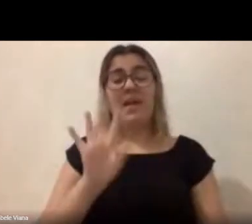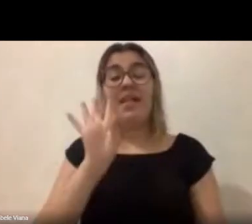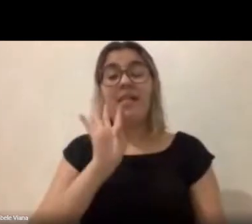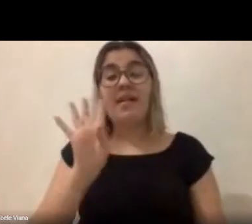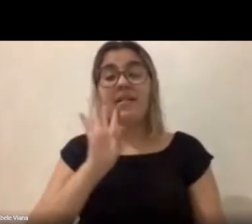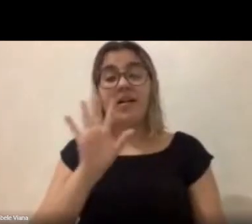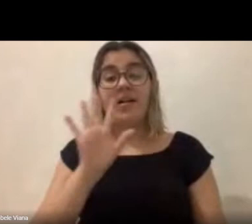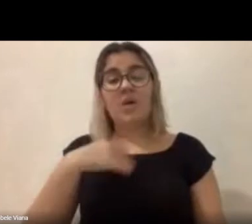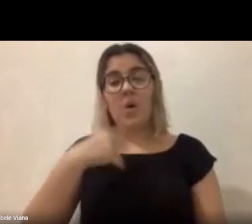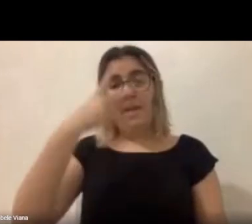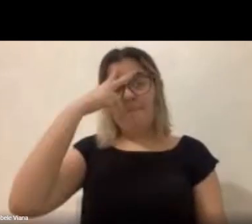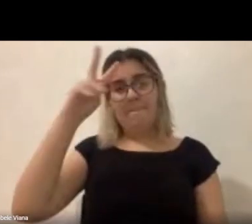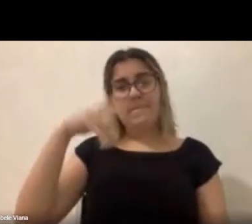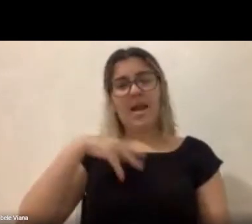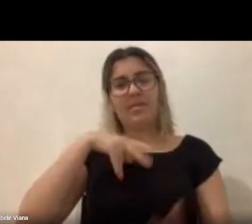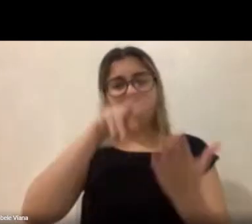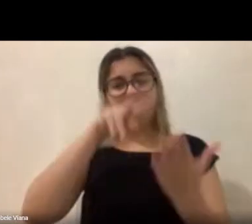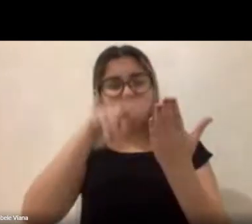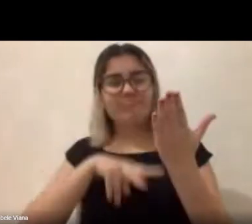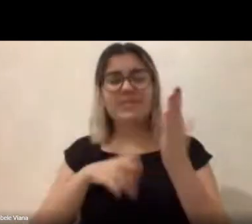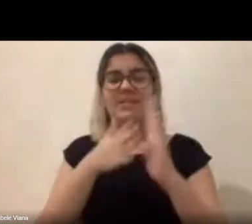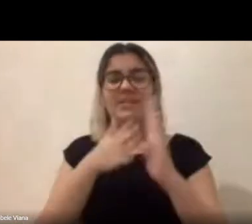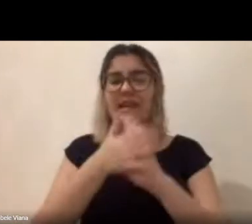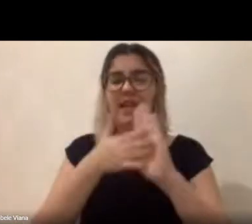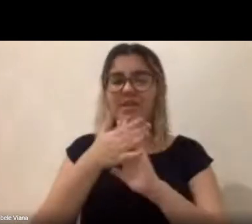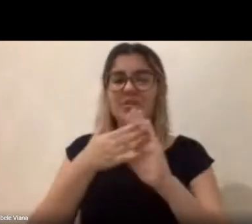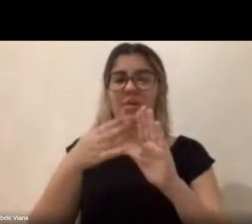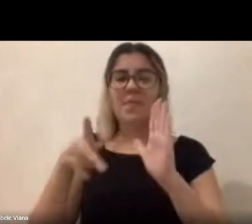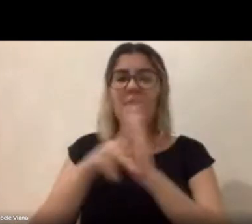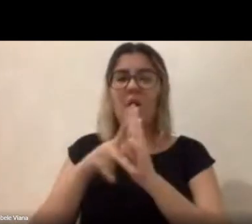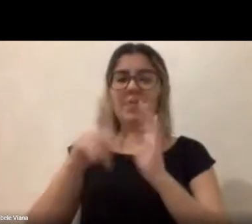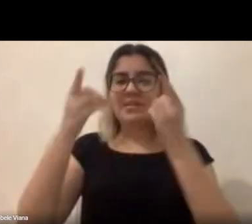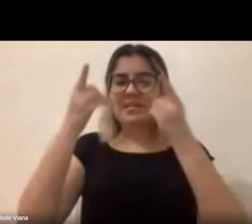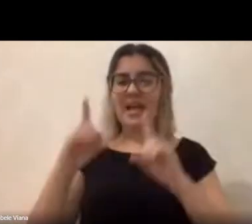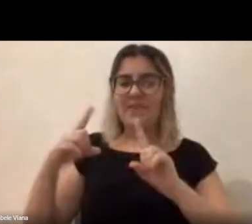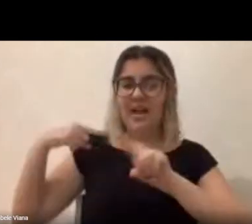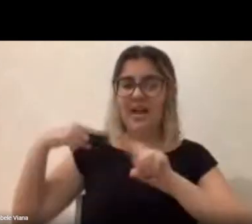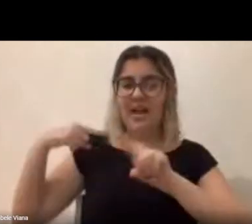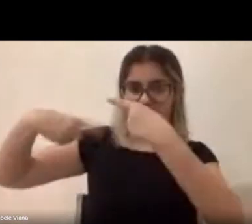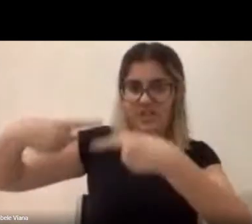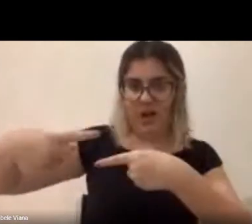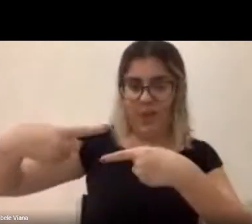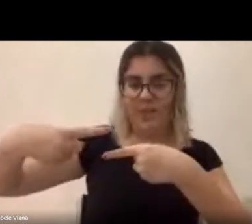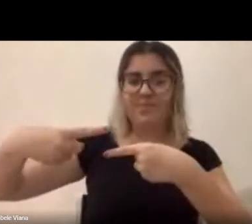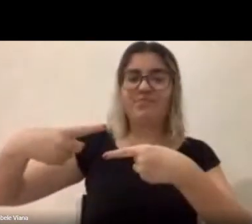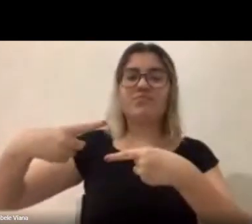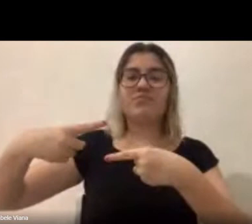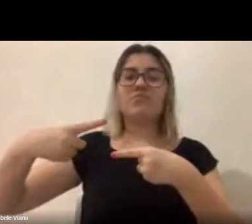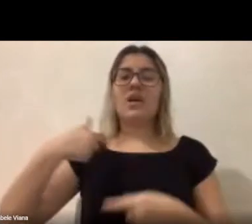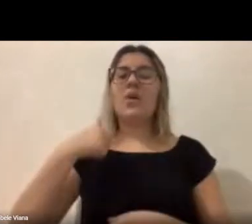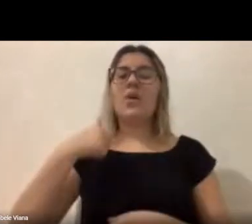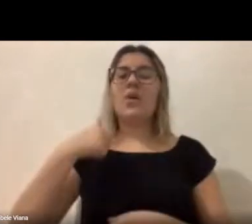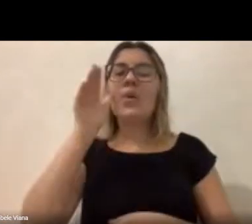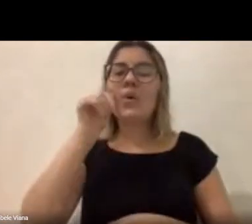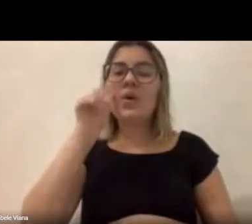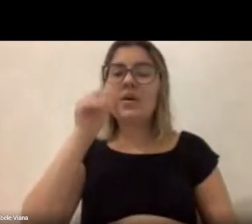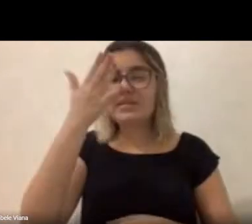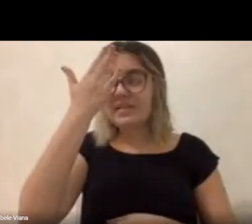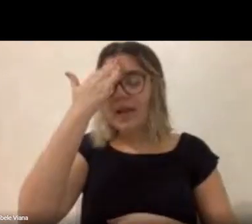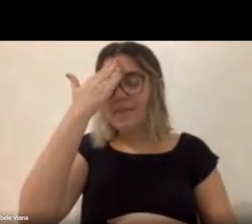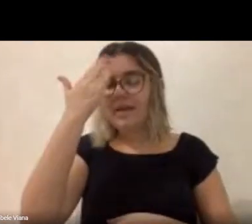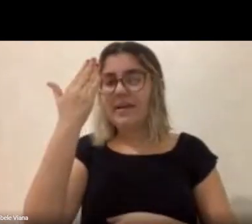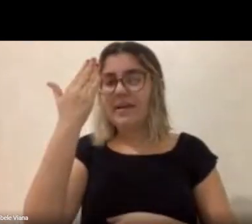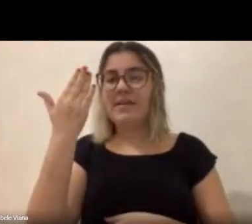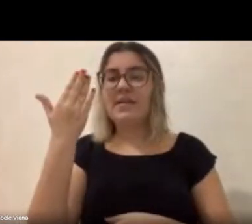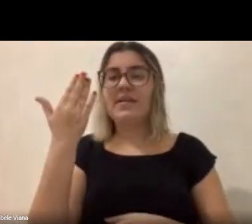dos ancestrais, Def, né? Tava até curioso para saber onde é que estava quando vi tu num evento lendo esse